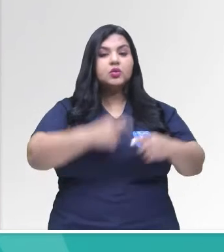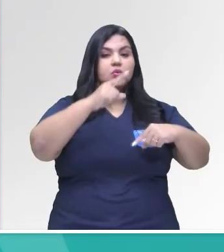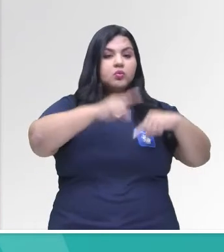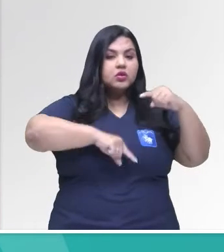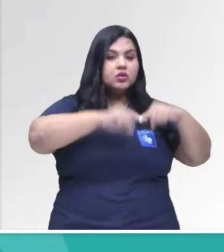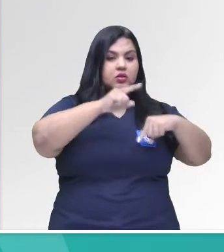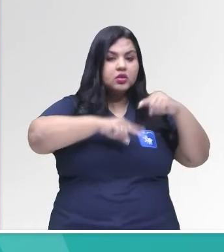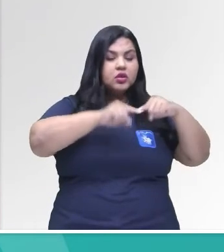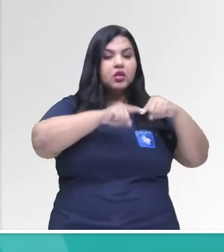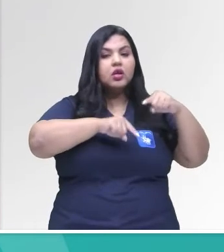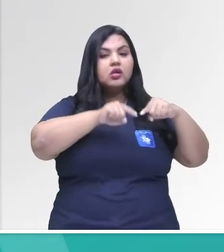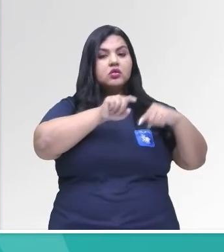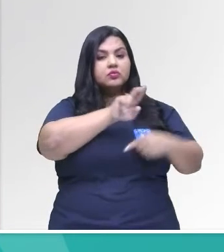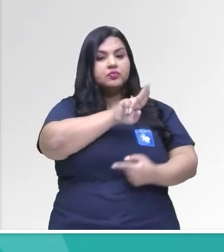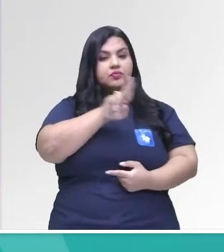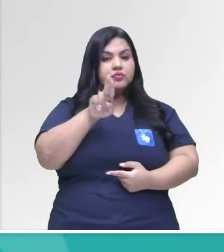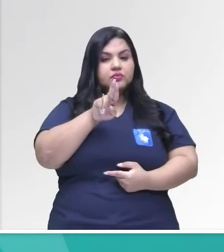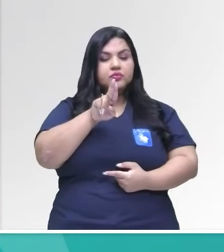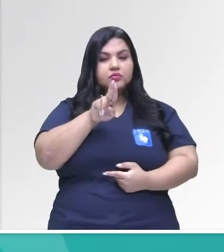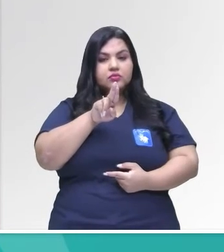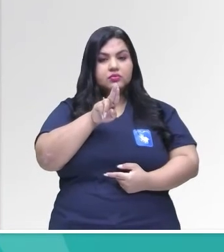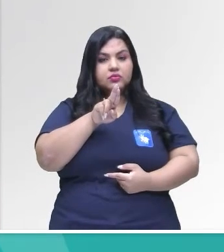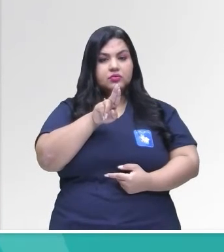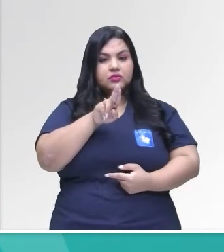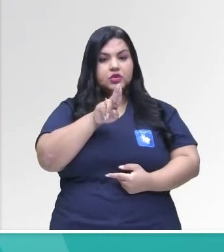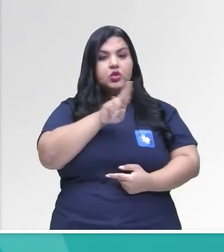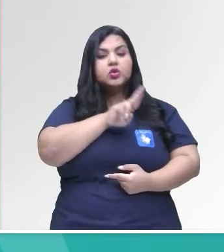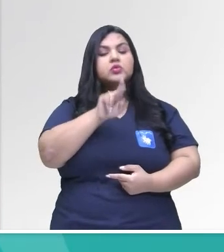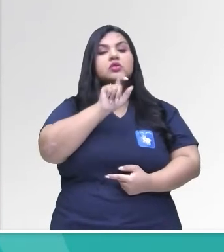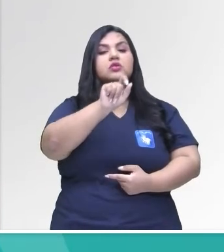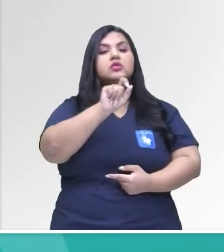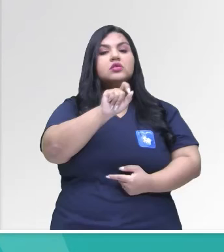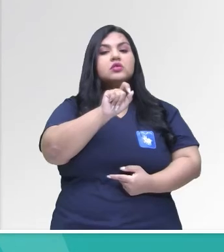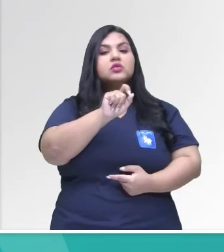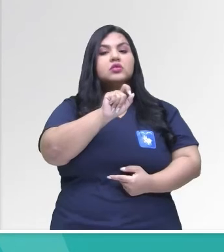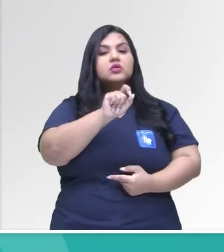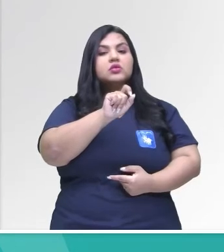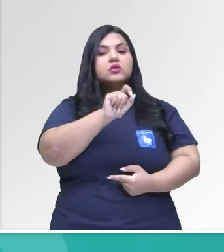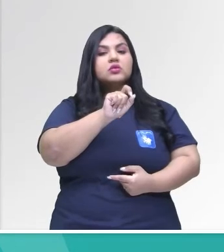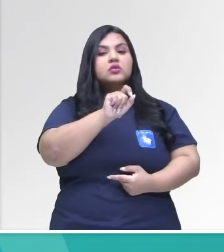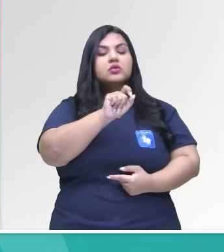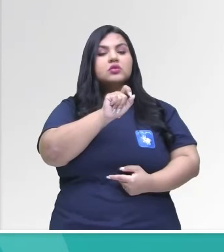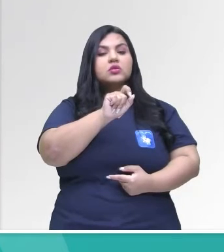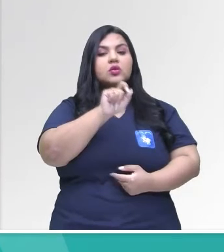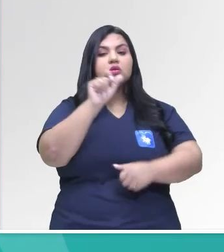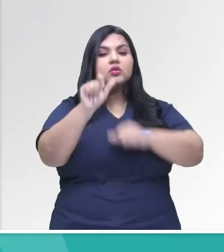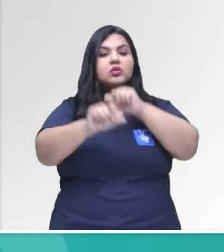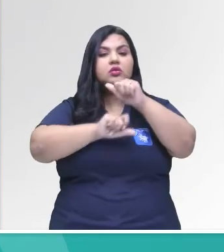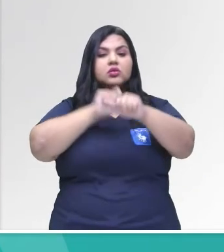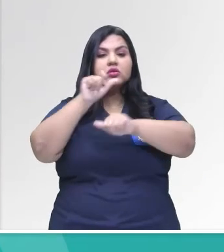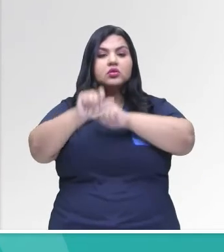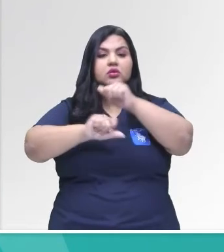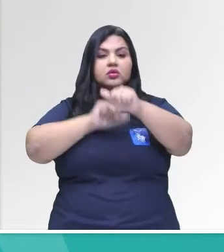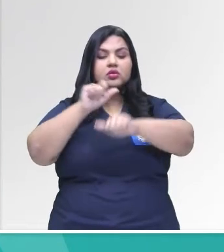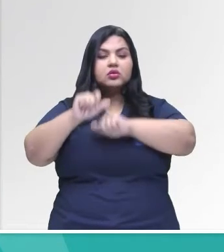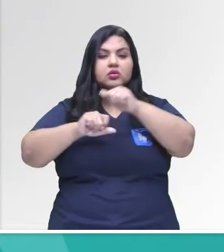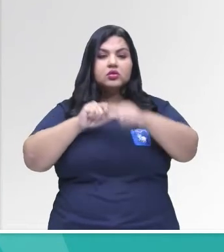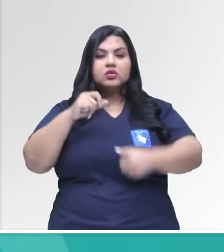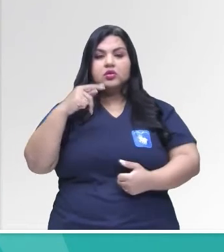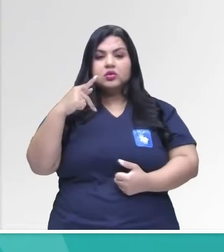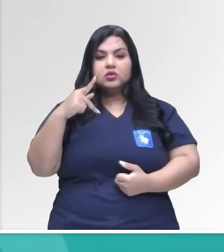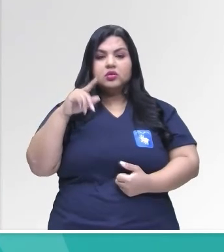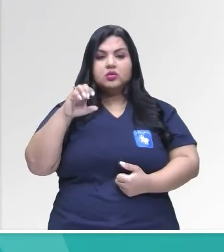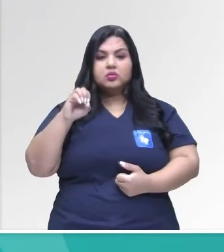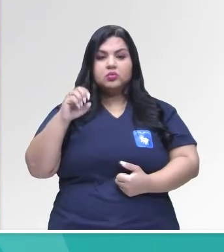aqui em questão é name. O nome de quem? O nome foi mudado para popsicles. É